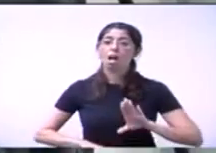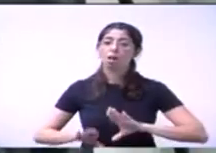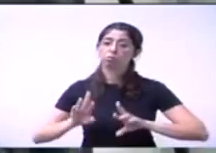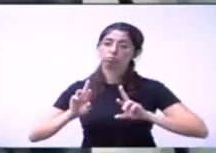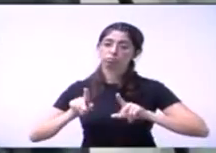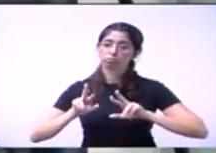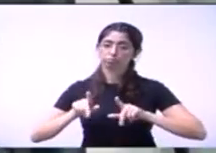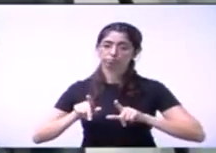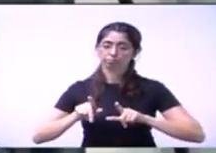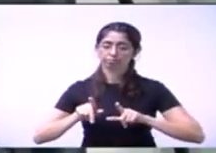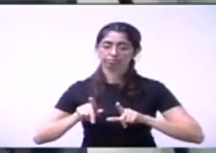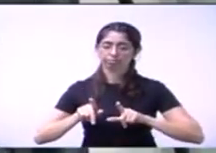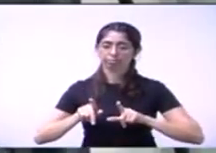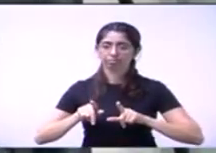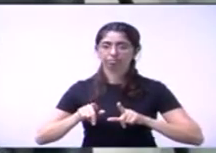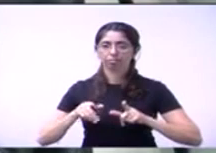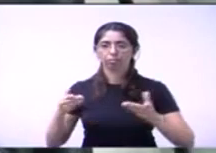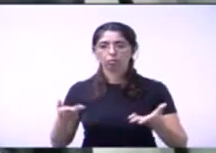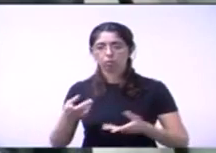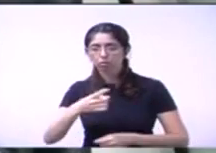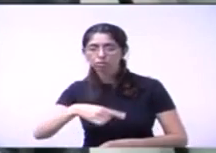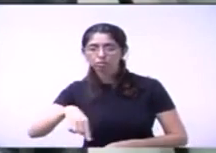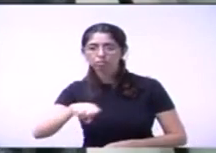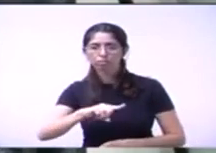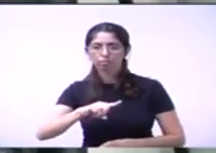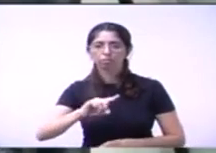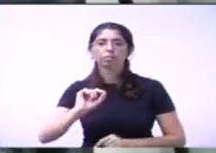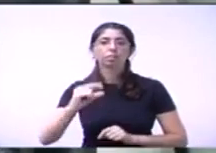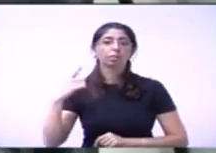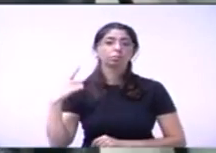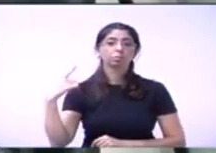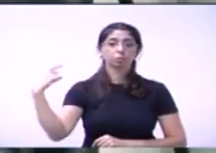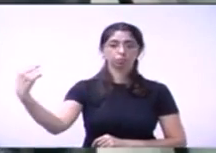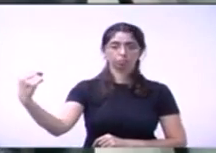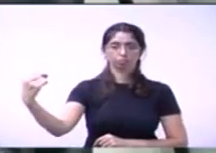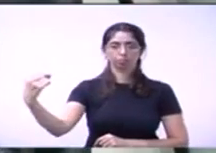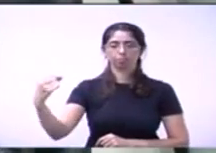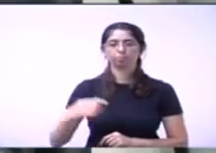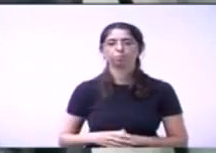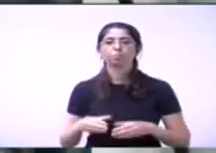né? Então, eu fui eleito pelo PTB,